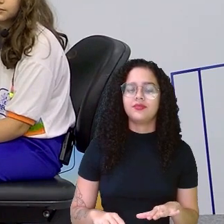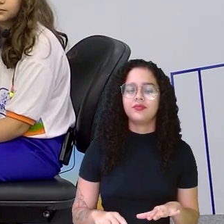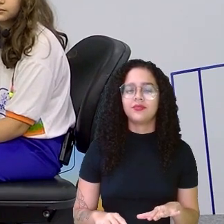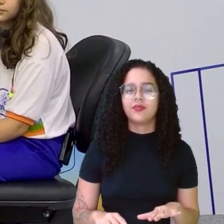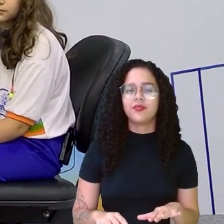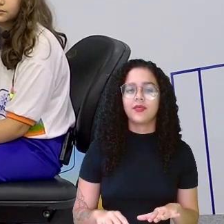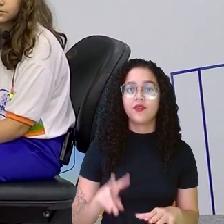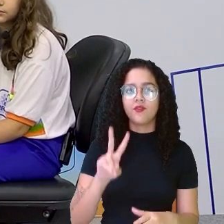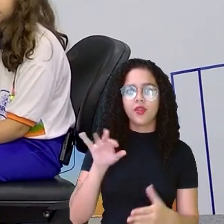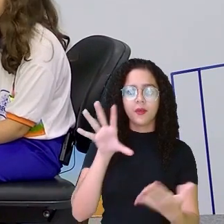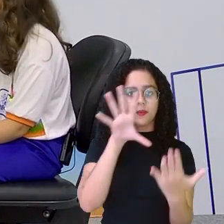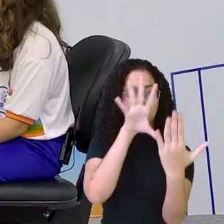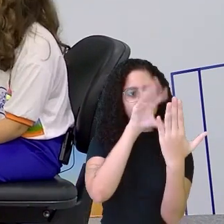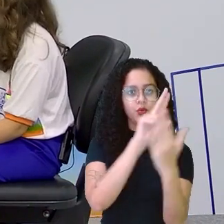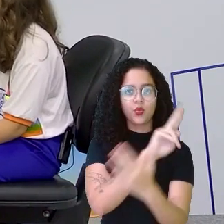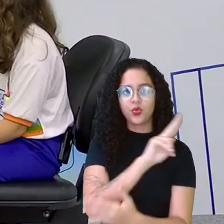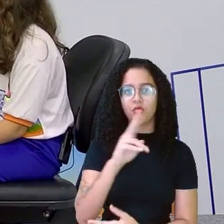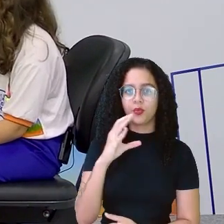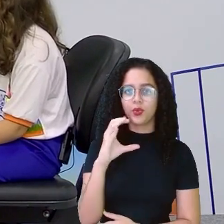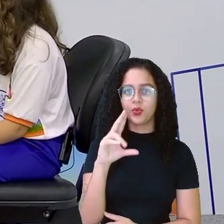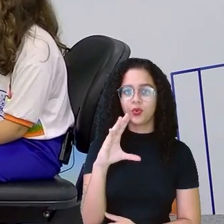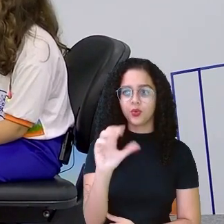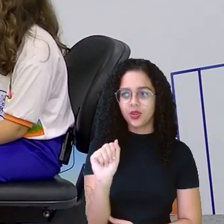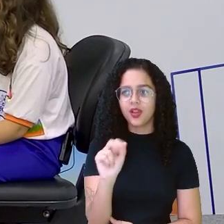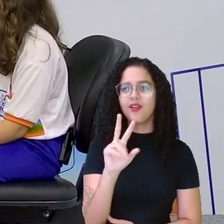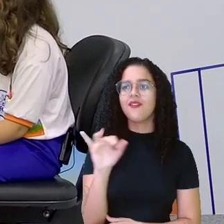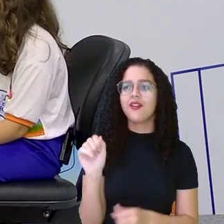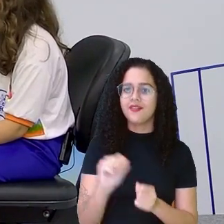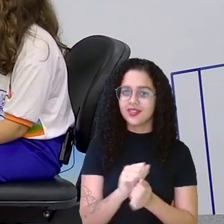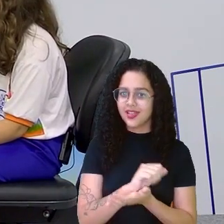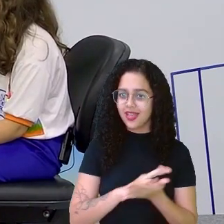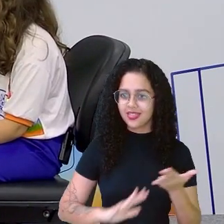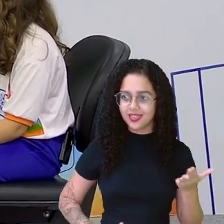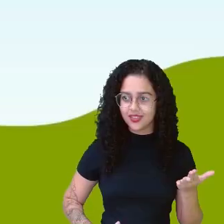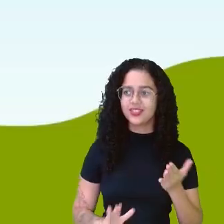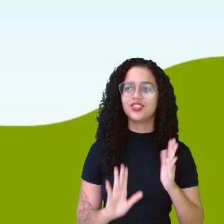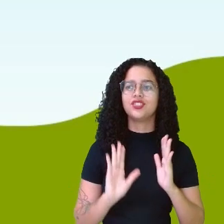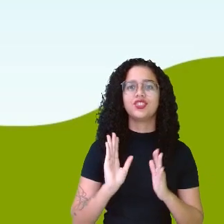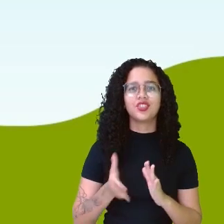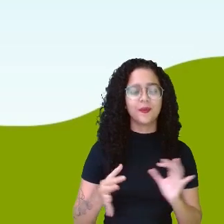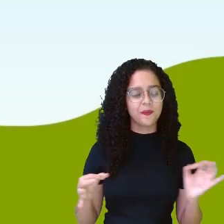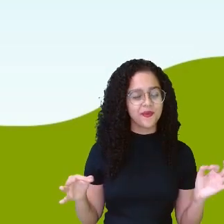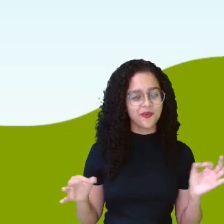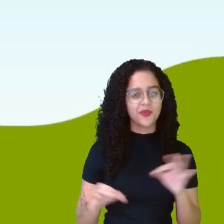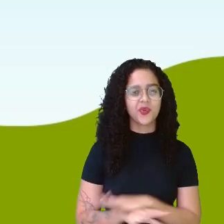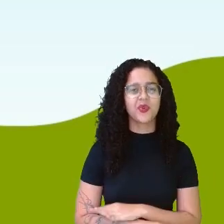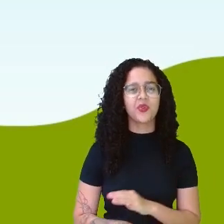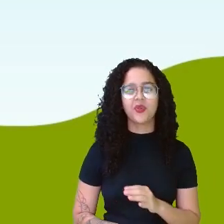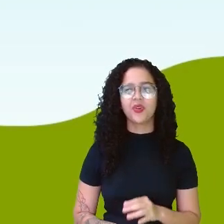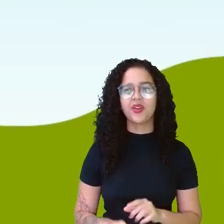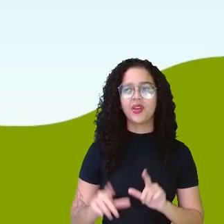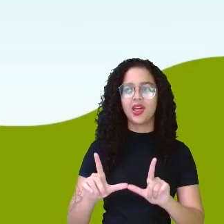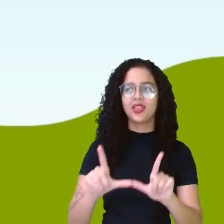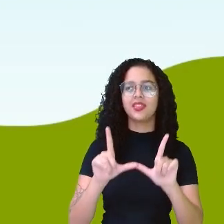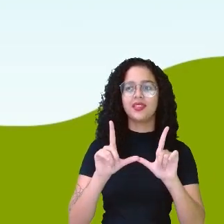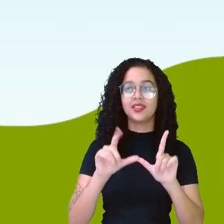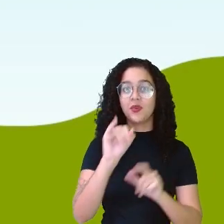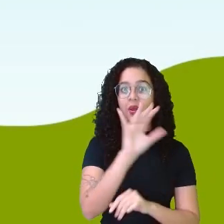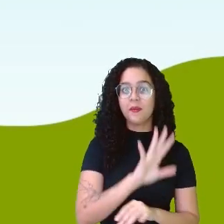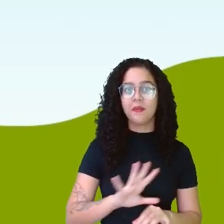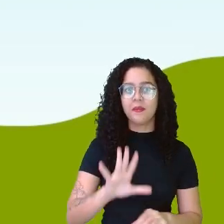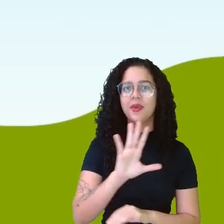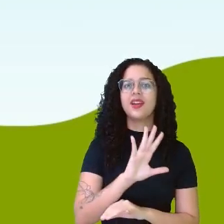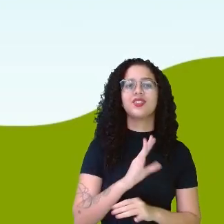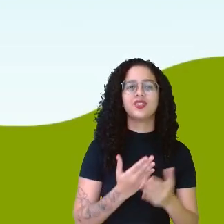a tela com o nome Cuca, sabia? Vai. E vai fazer atividade, ó, já com a tela inteira. Com a